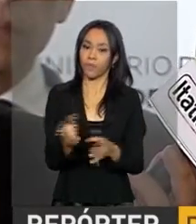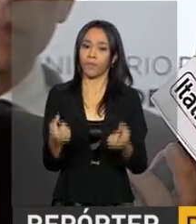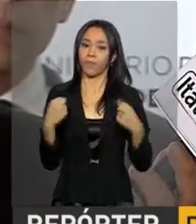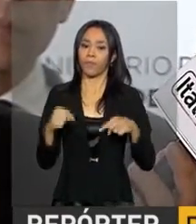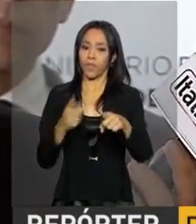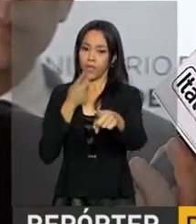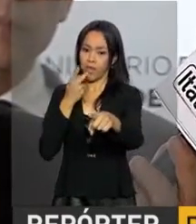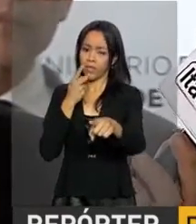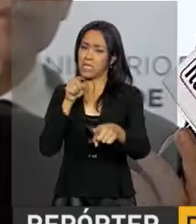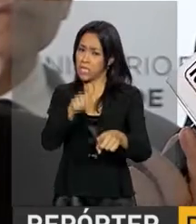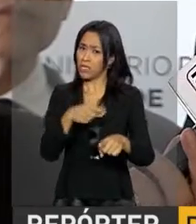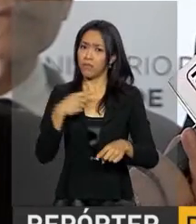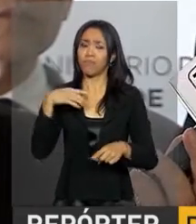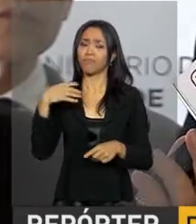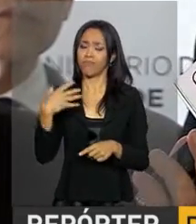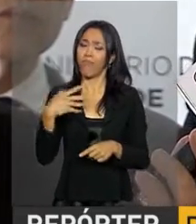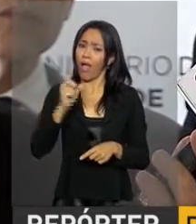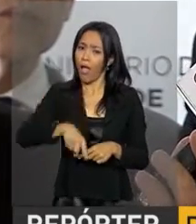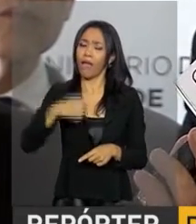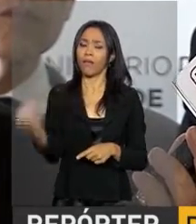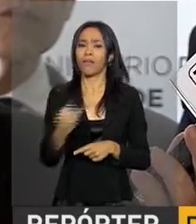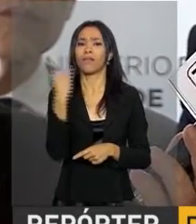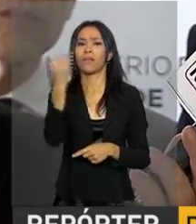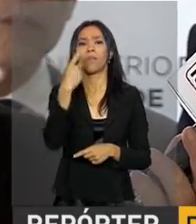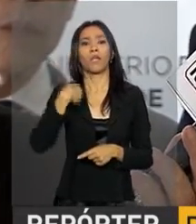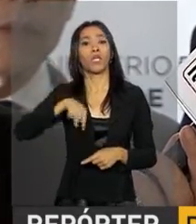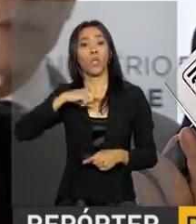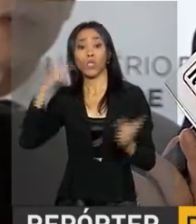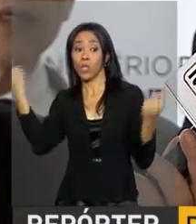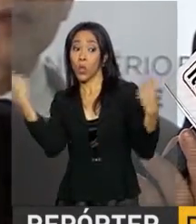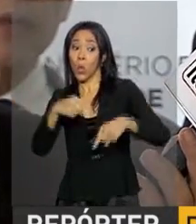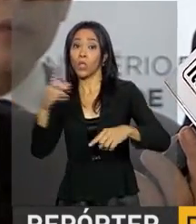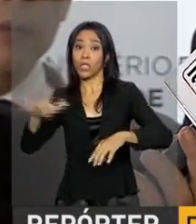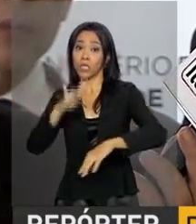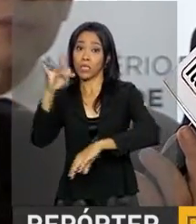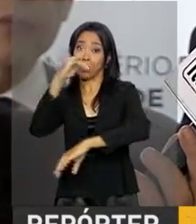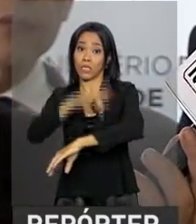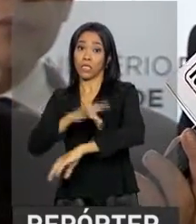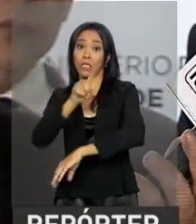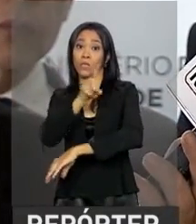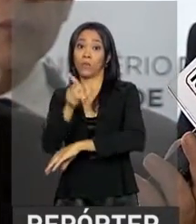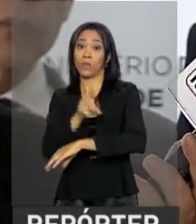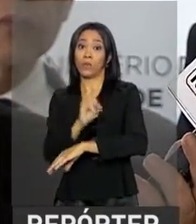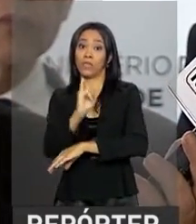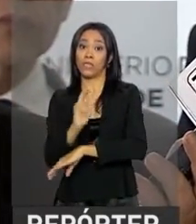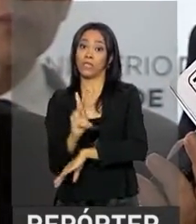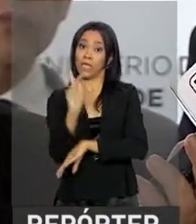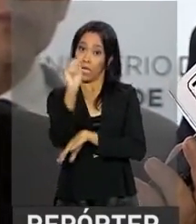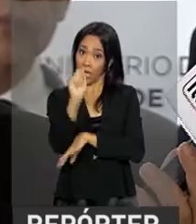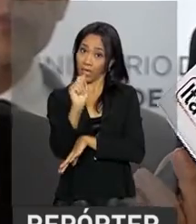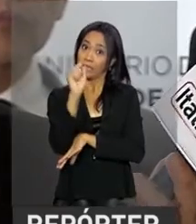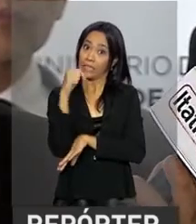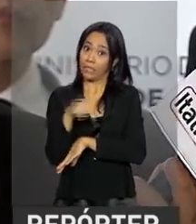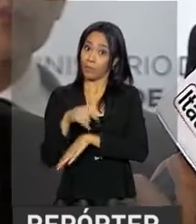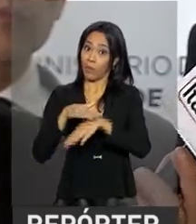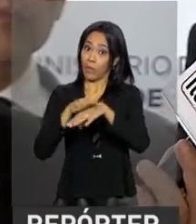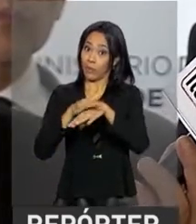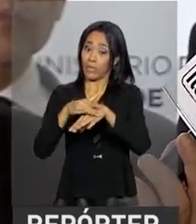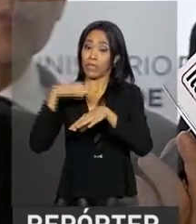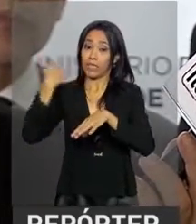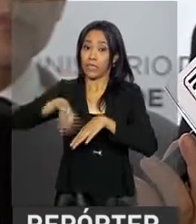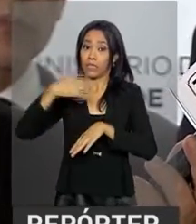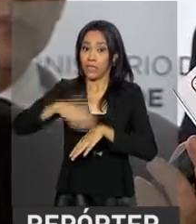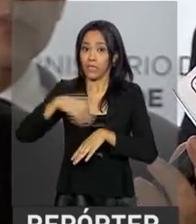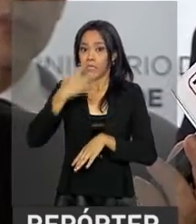muito útil para que nós possamos combater a jica que é um assunto grave com consequências